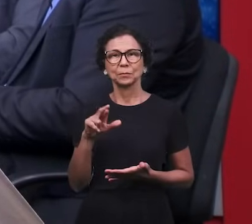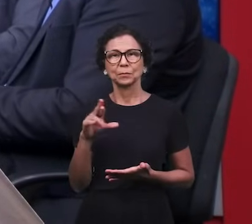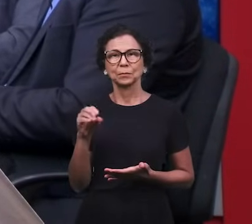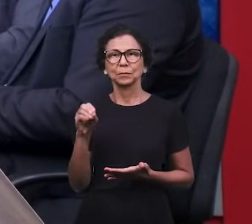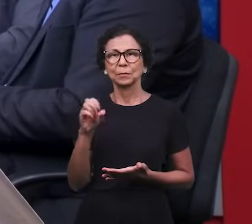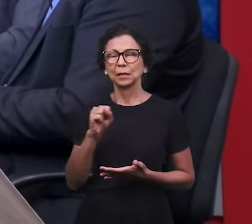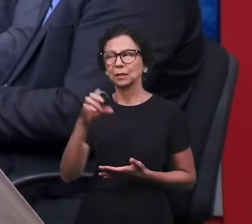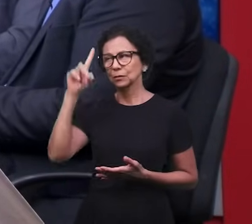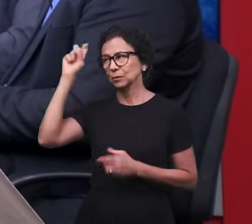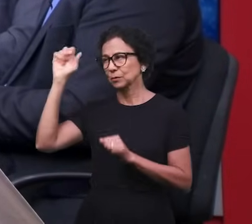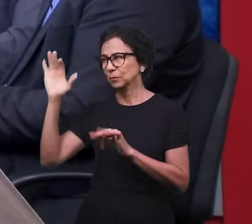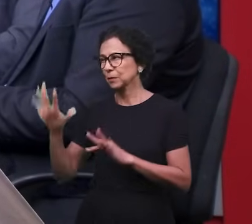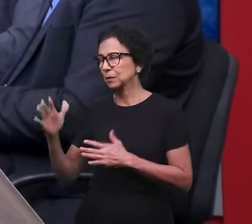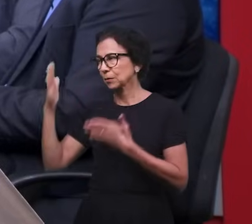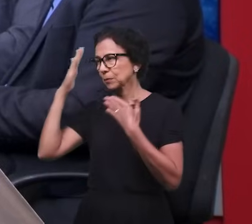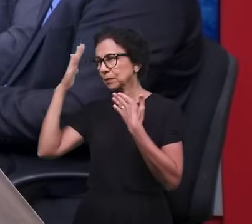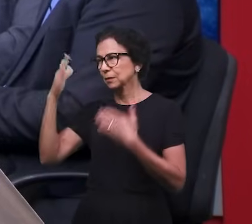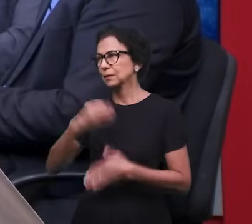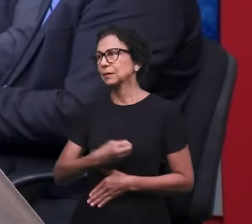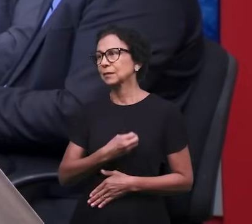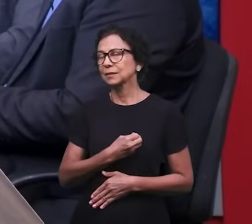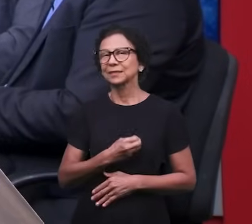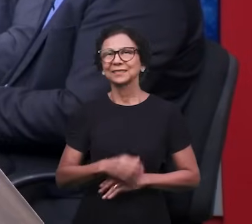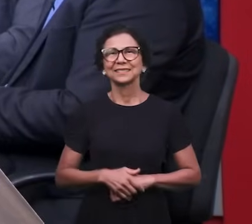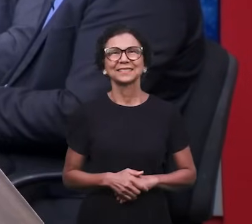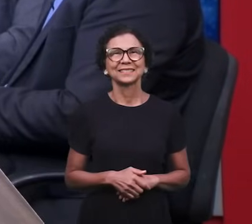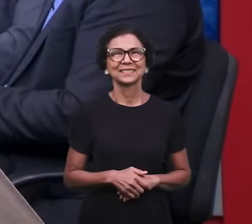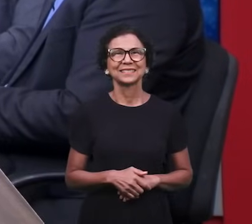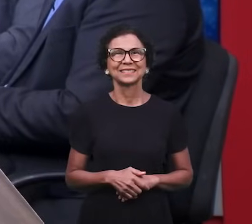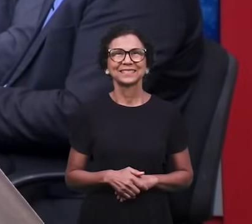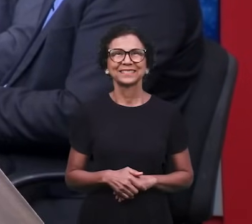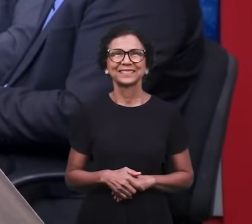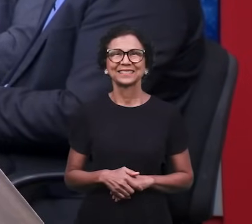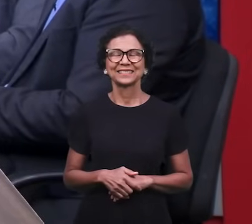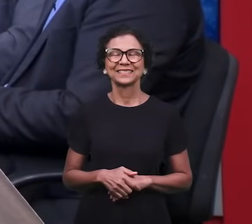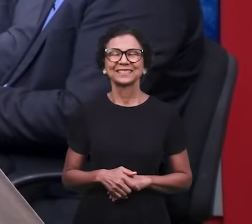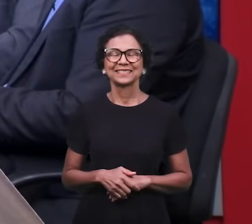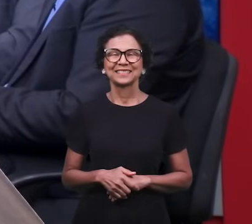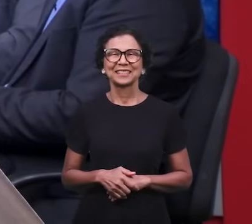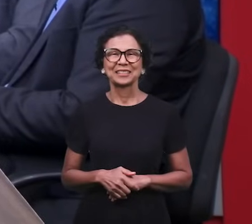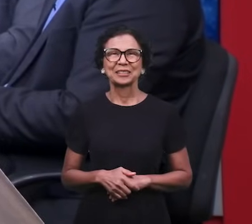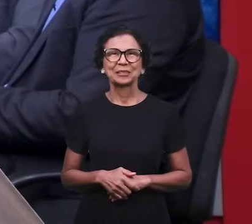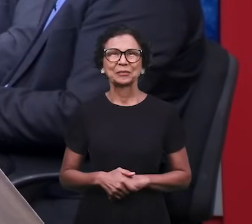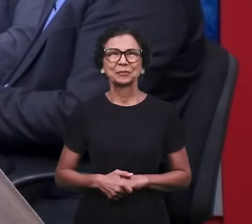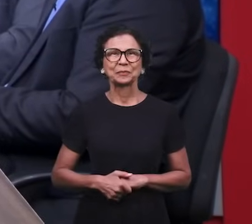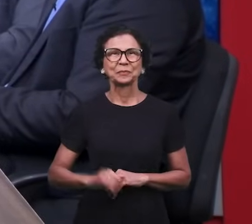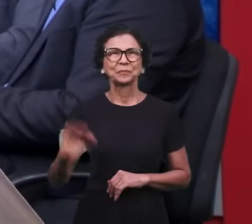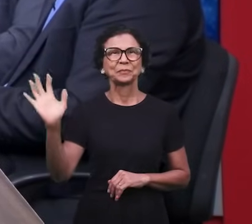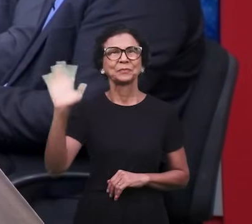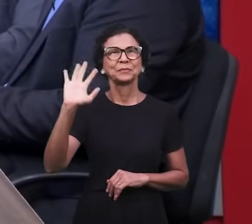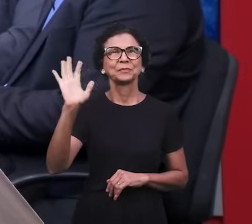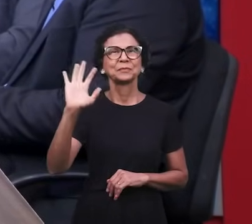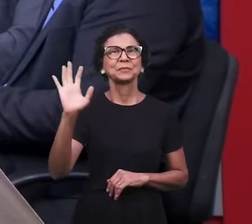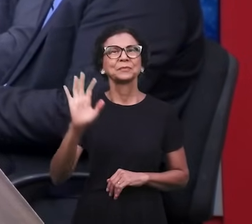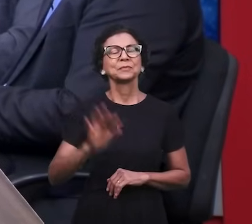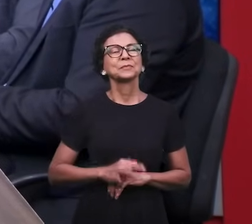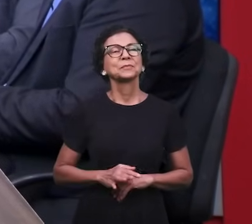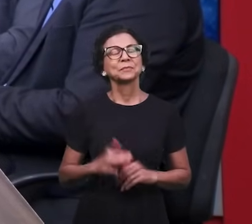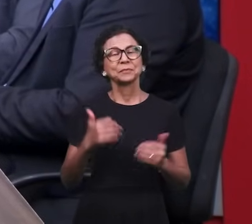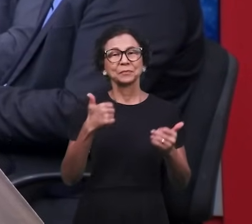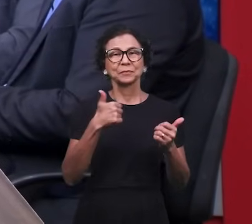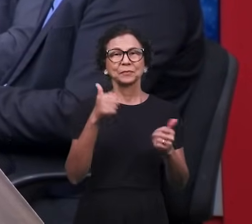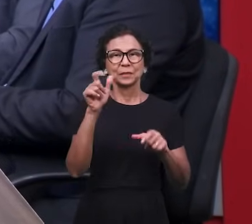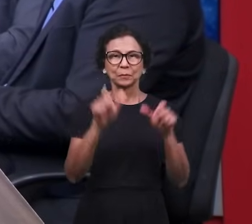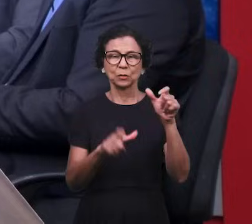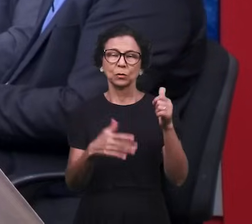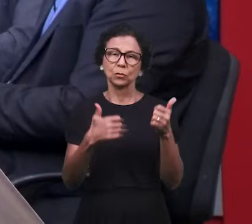Deus abençoe o senhor. Obrigado pela participação. Amém. Até Obrigado. a próxima, né? Isso, é uma próxima. Amém. Queremos despedir de todos os nossos